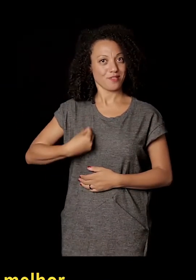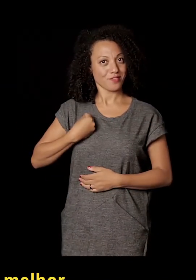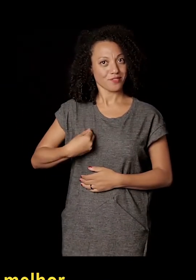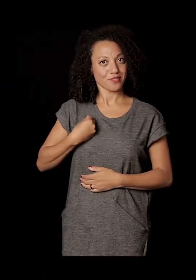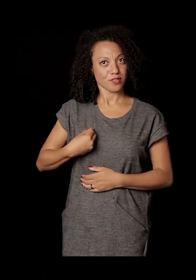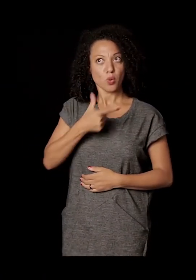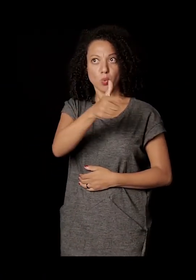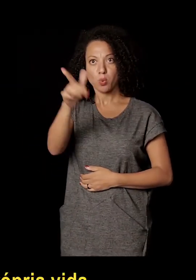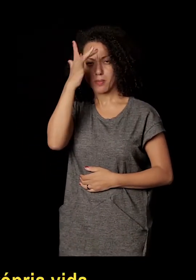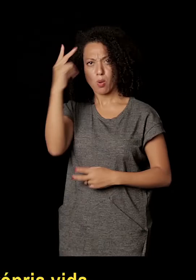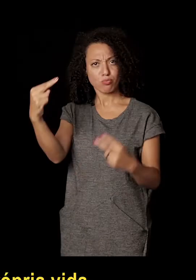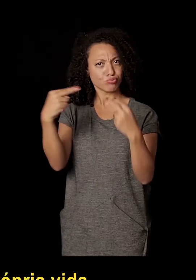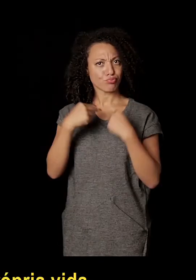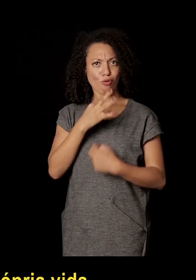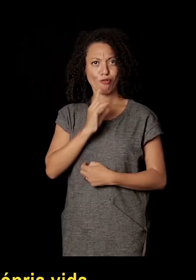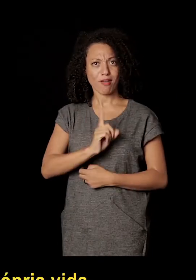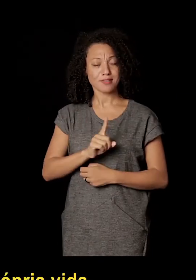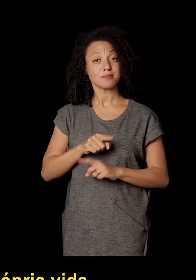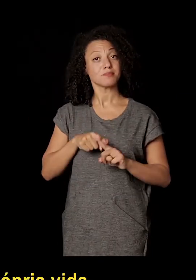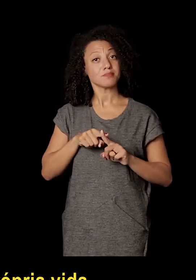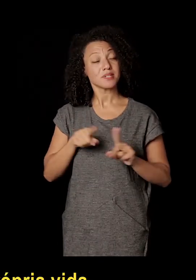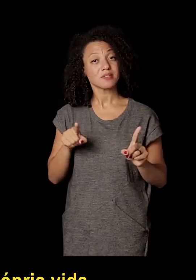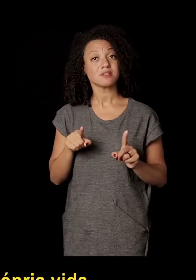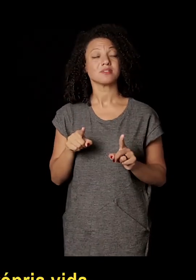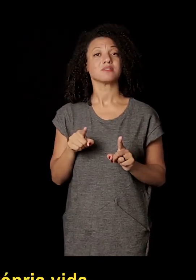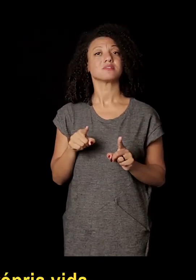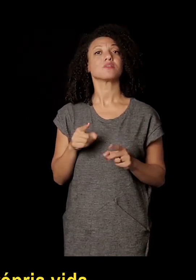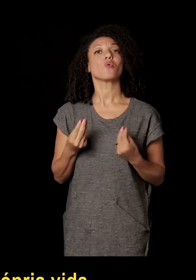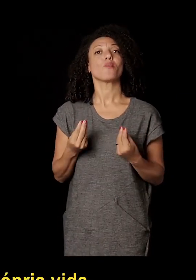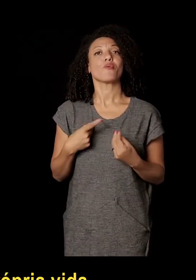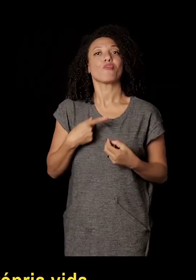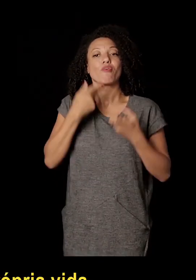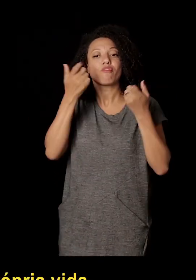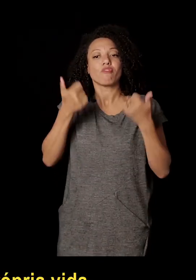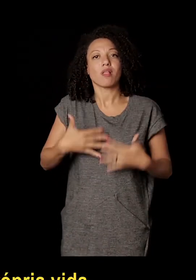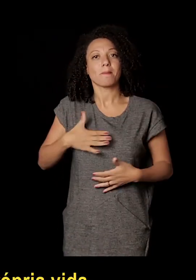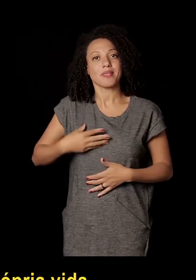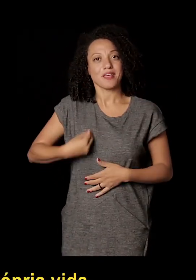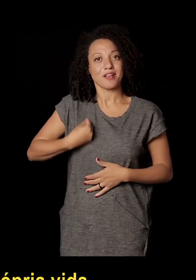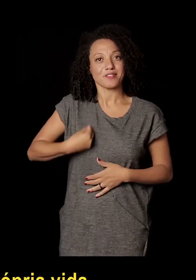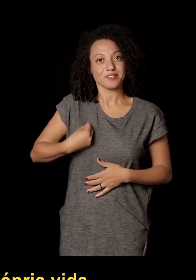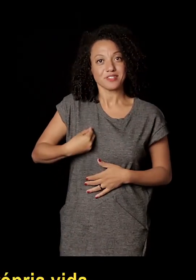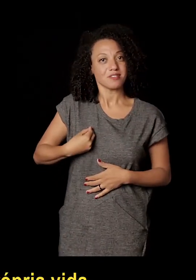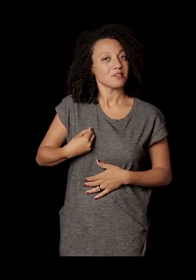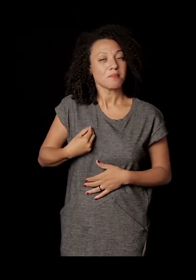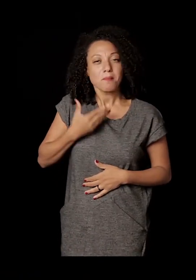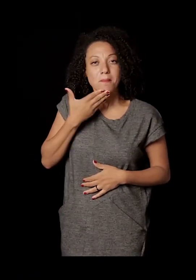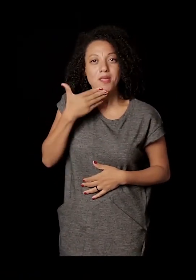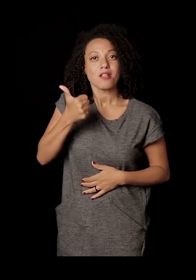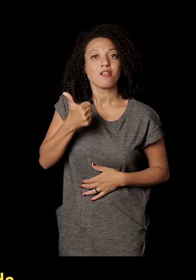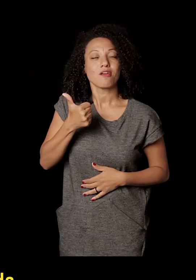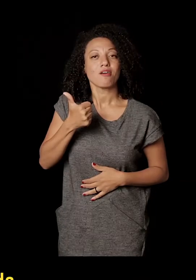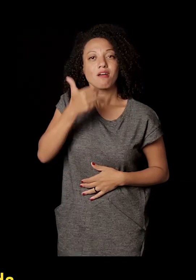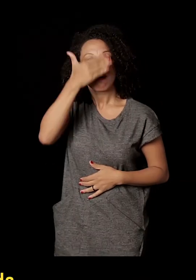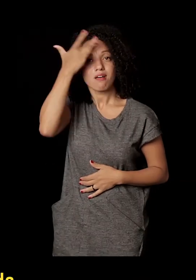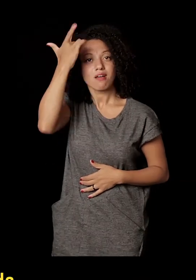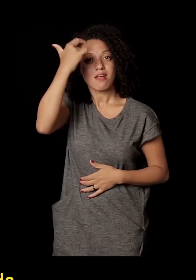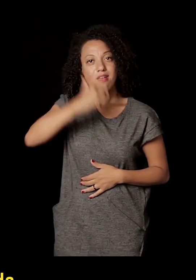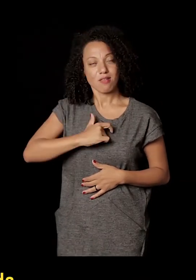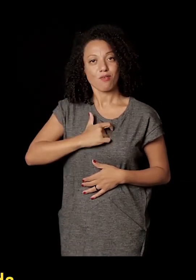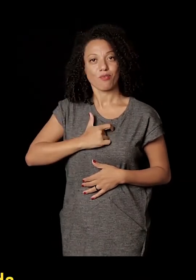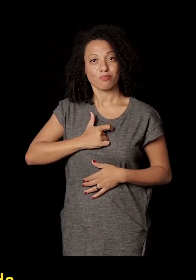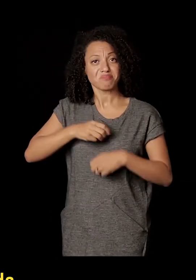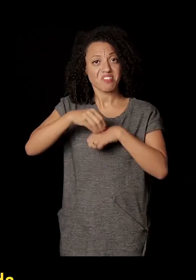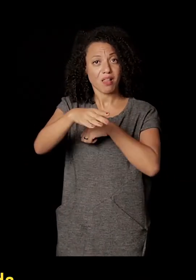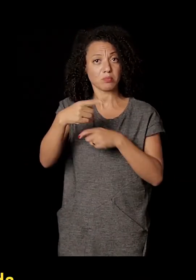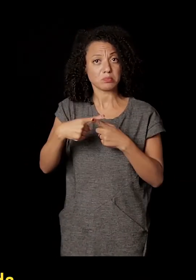mismo. Así que lo que tú vas a decir acerca de tu propia vida, nadie lo puede decir mejor. No necesitas preparar